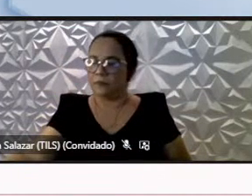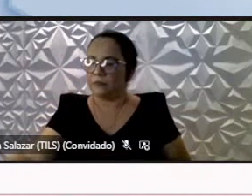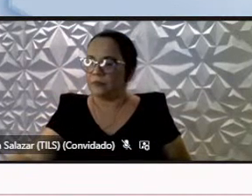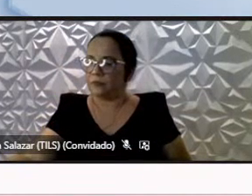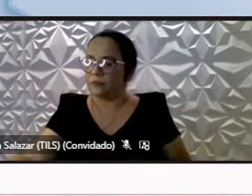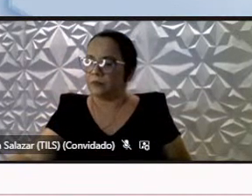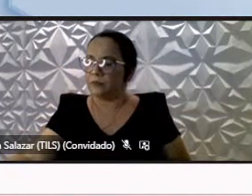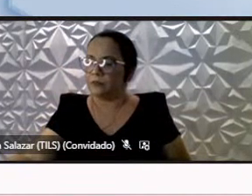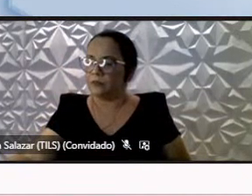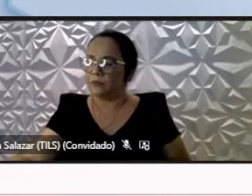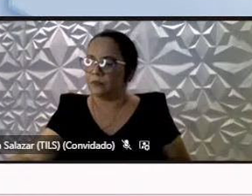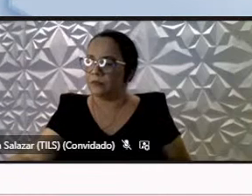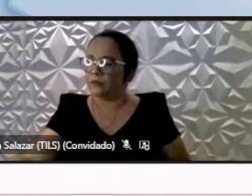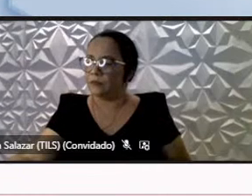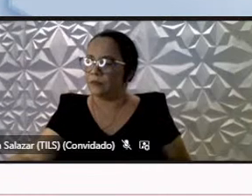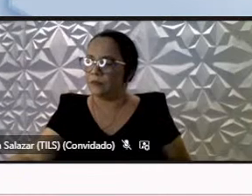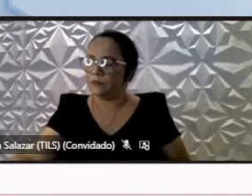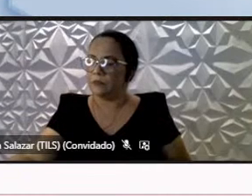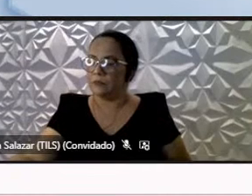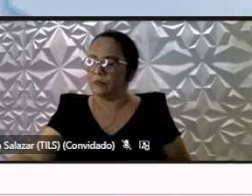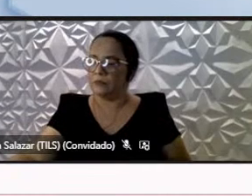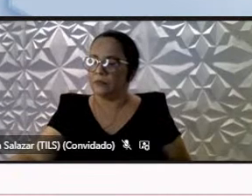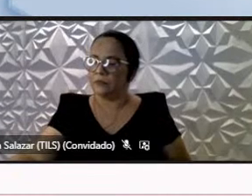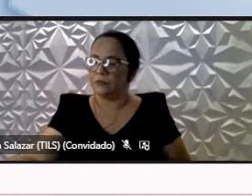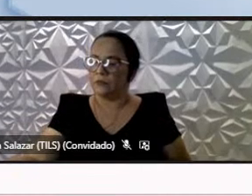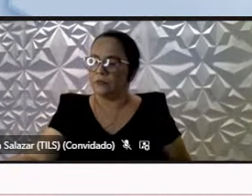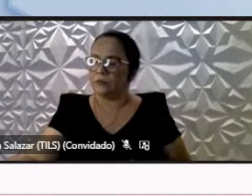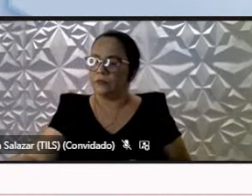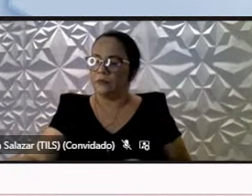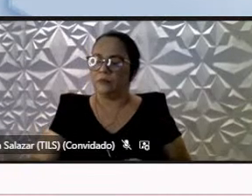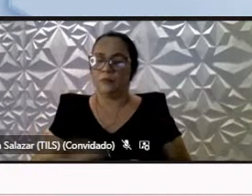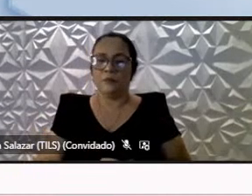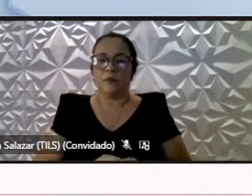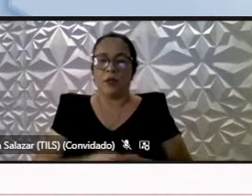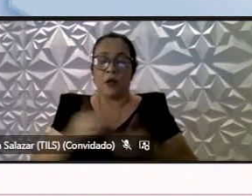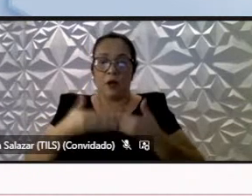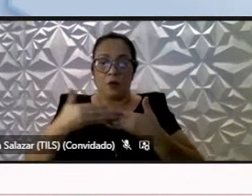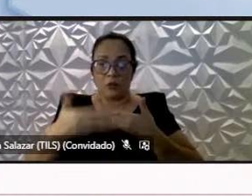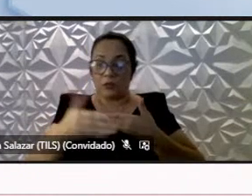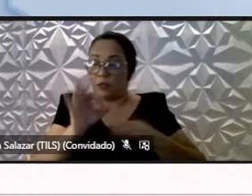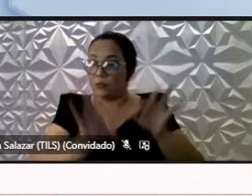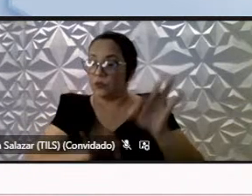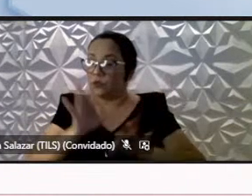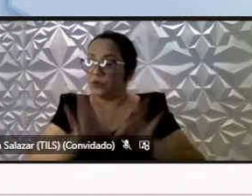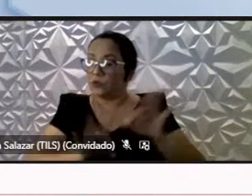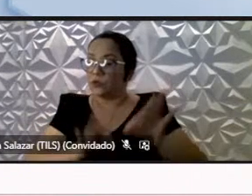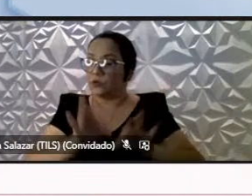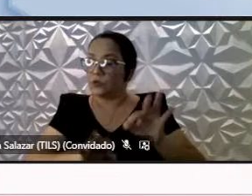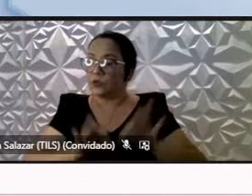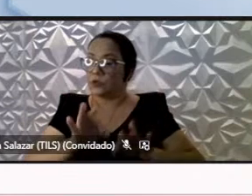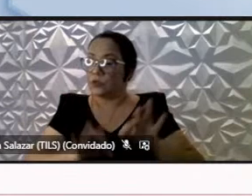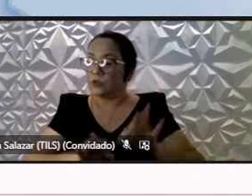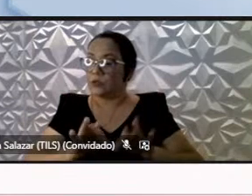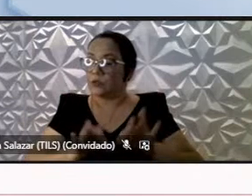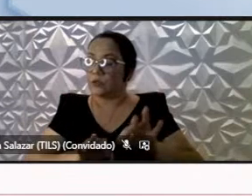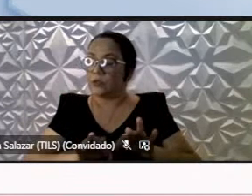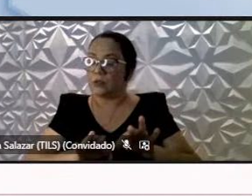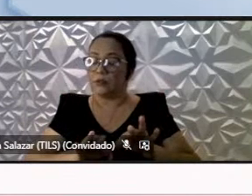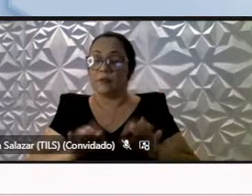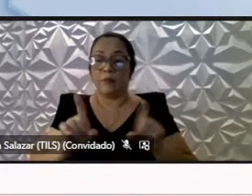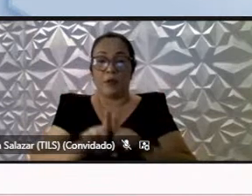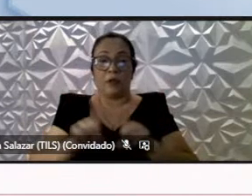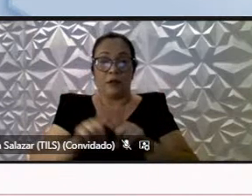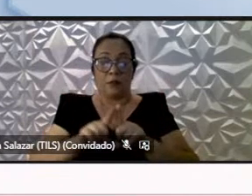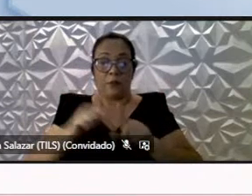restorative justice to be real and realistic. Tanto o sistema de justiça quanto os seus